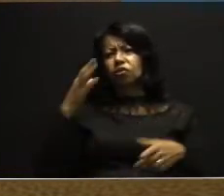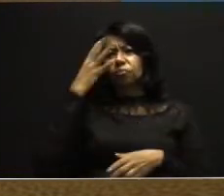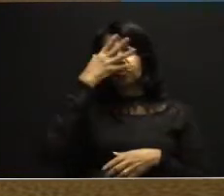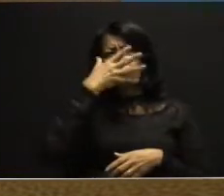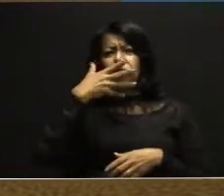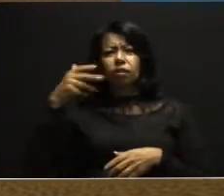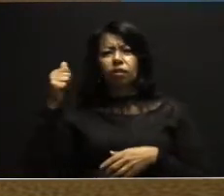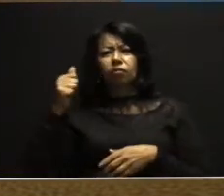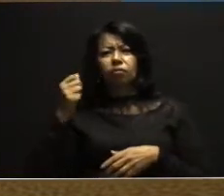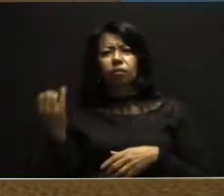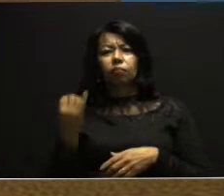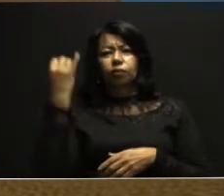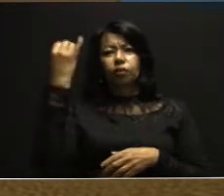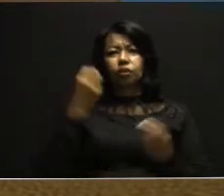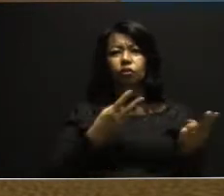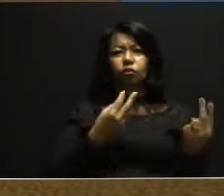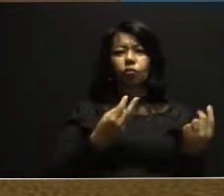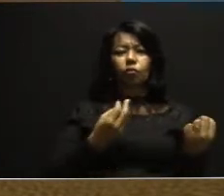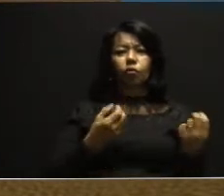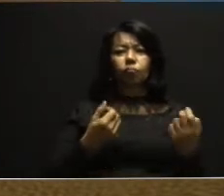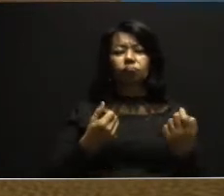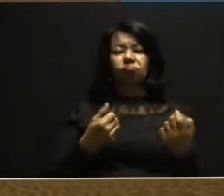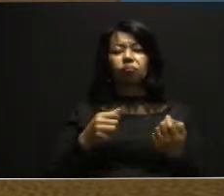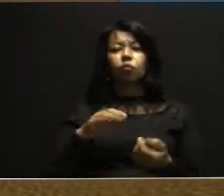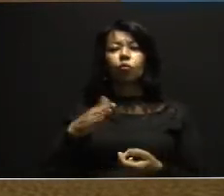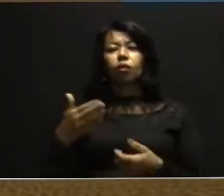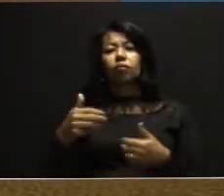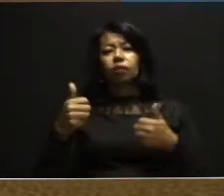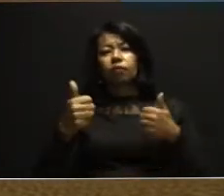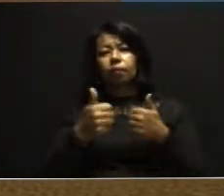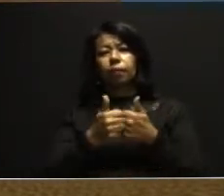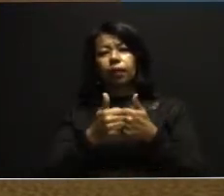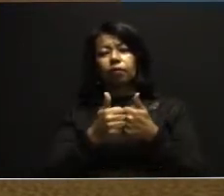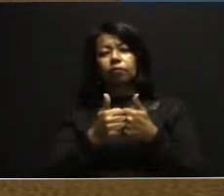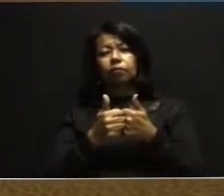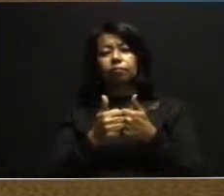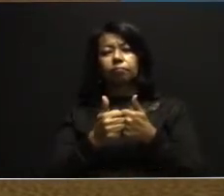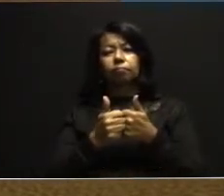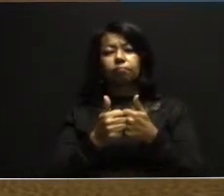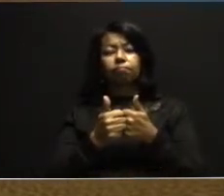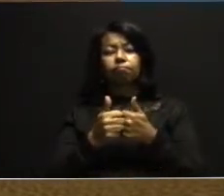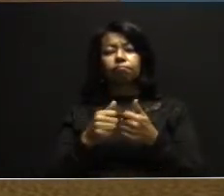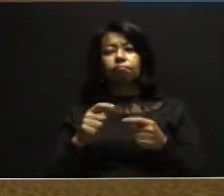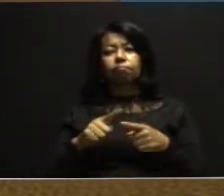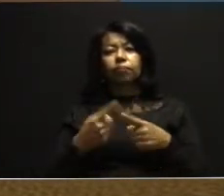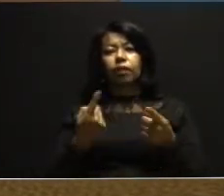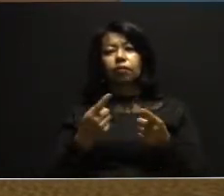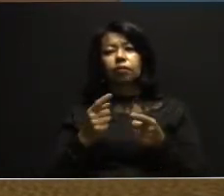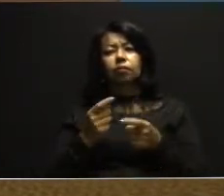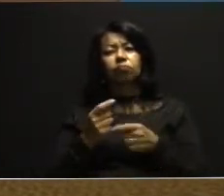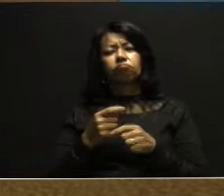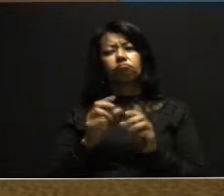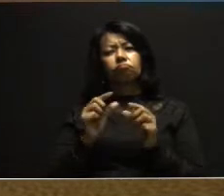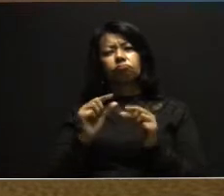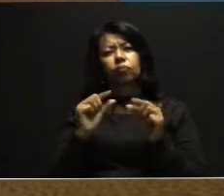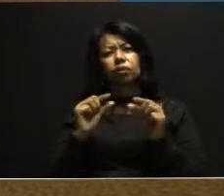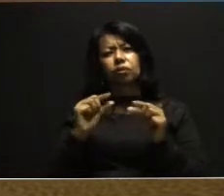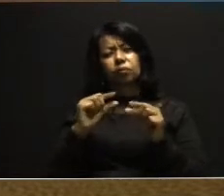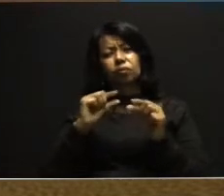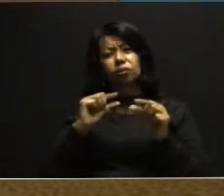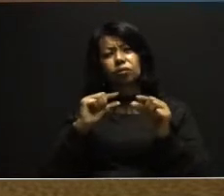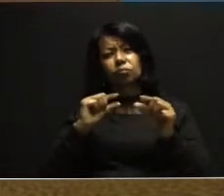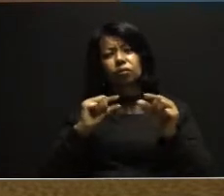tão importante como era quando estava perto de você. A dimensão diminuída está em